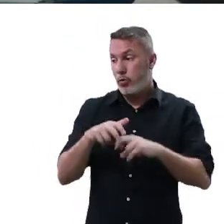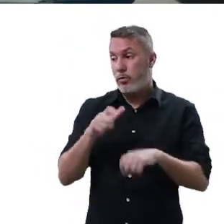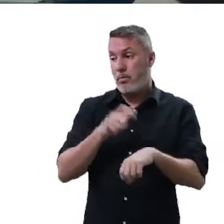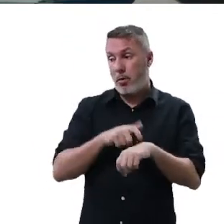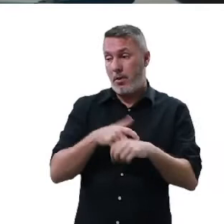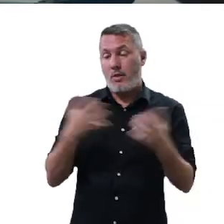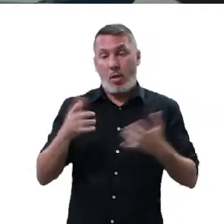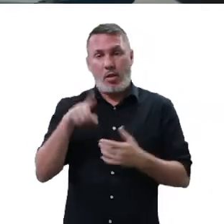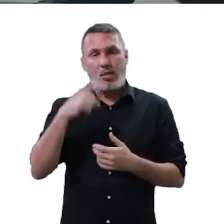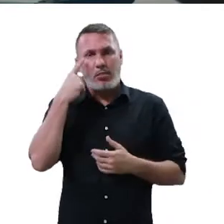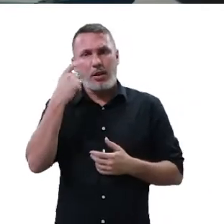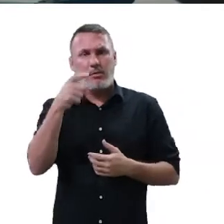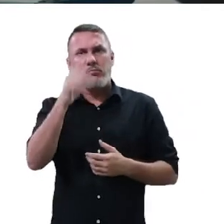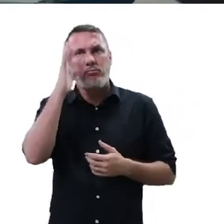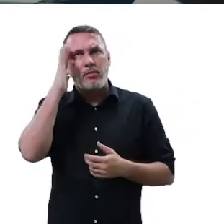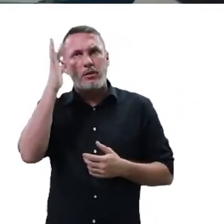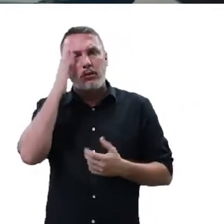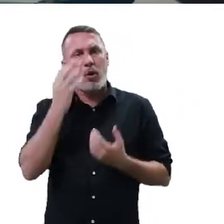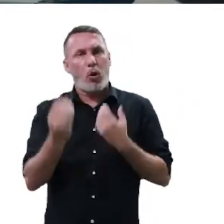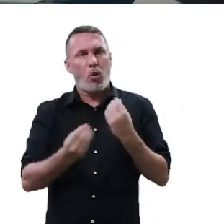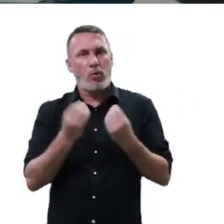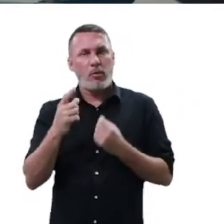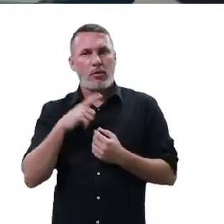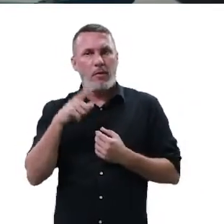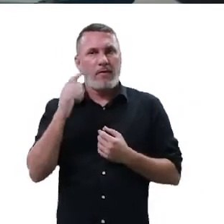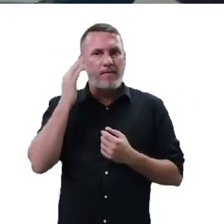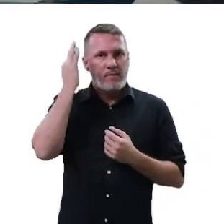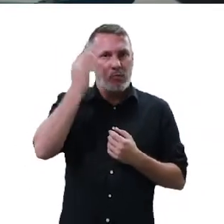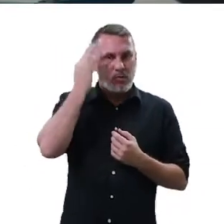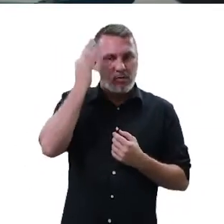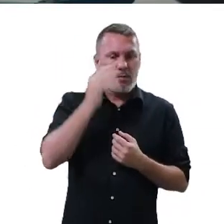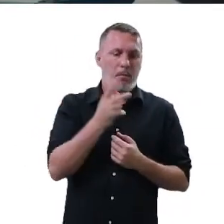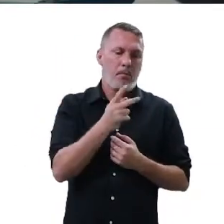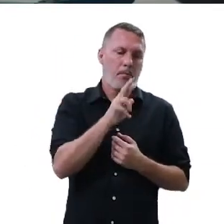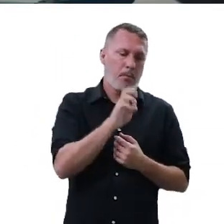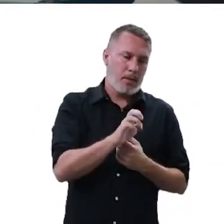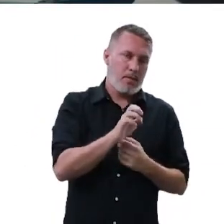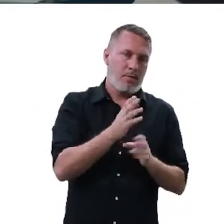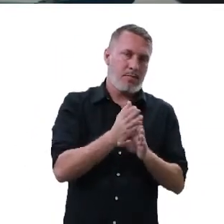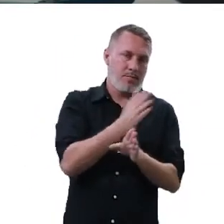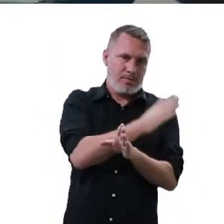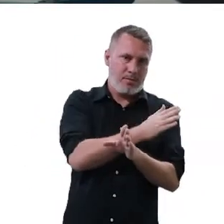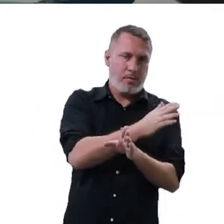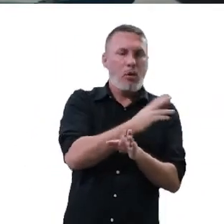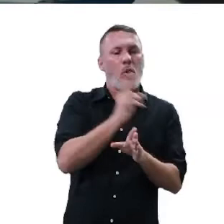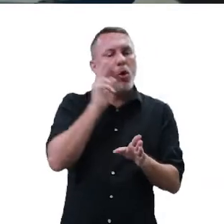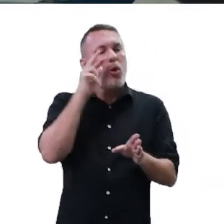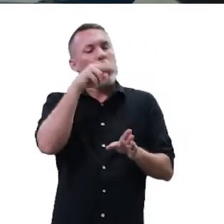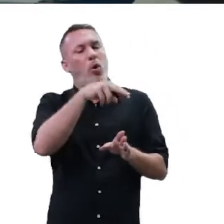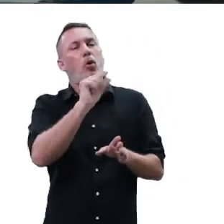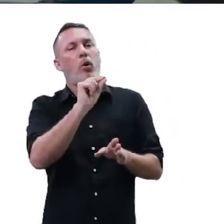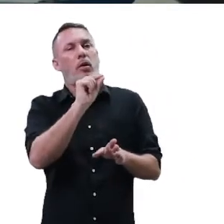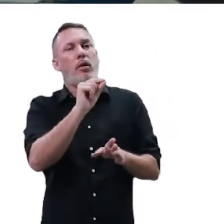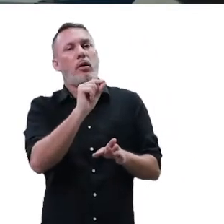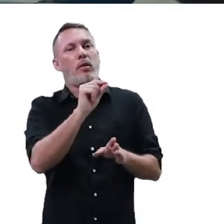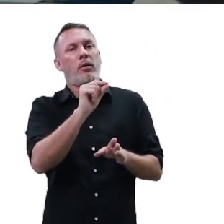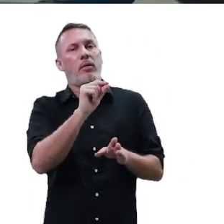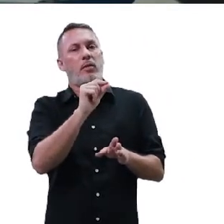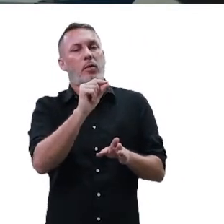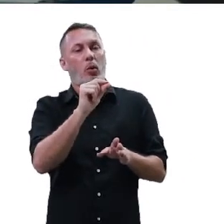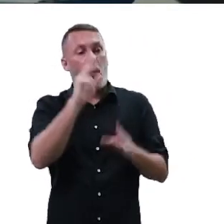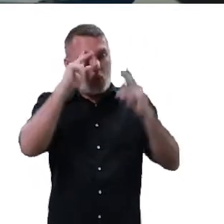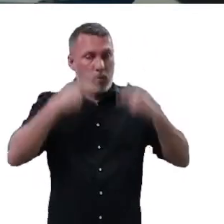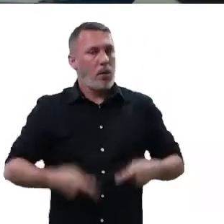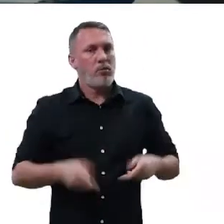é interessante a gente pensar que durante a filosofia pré-socrática era um olhar